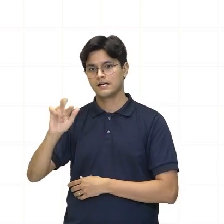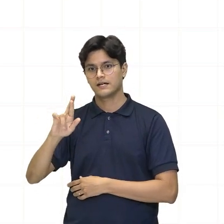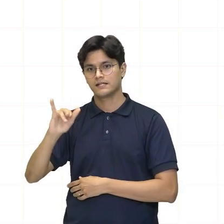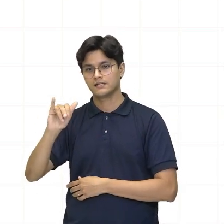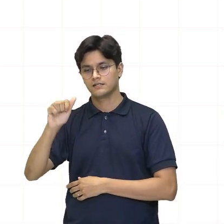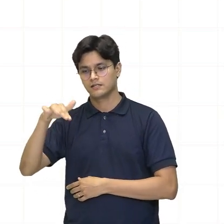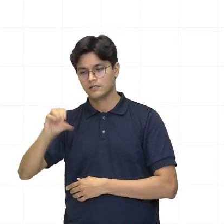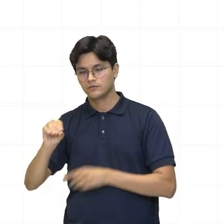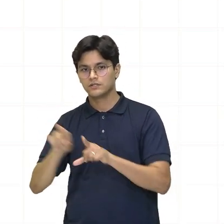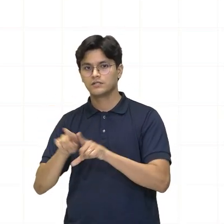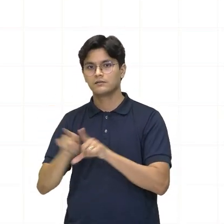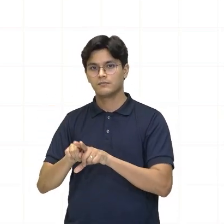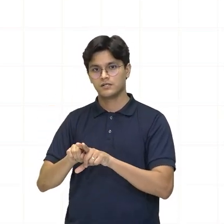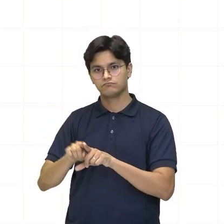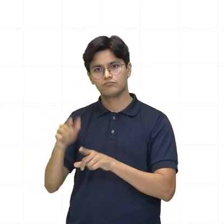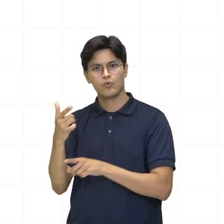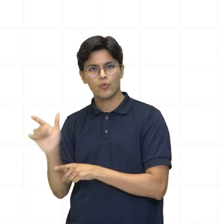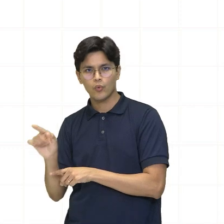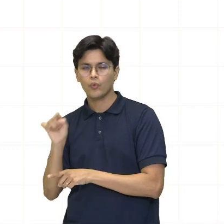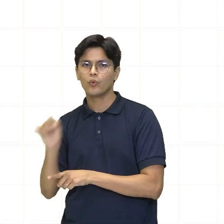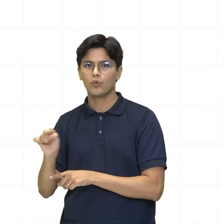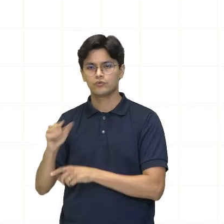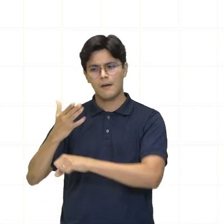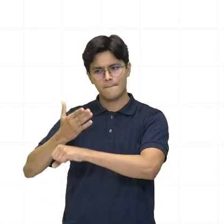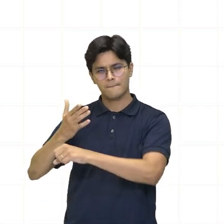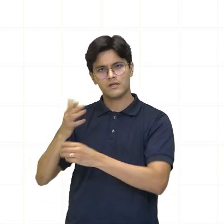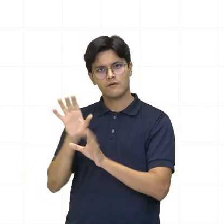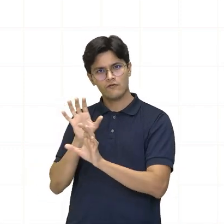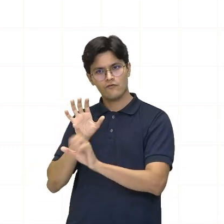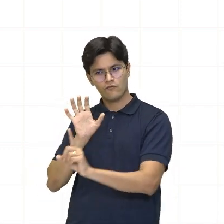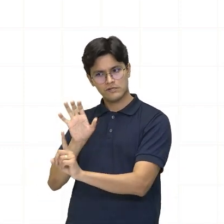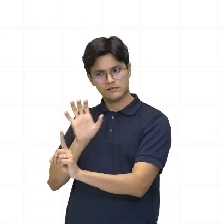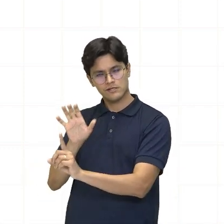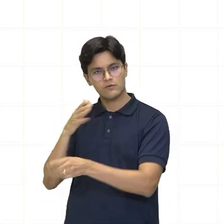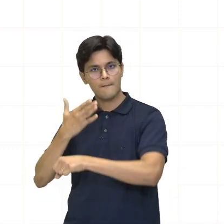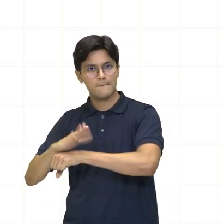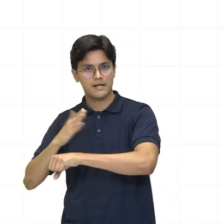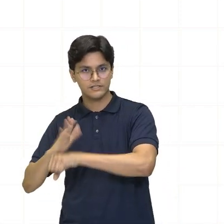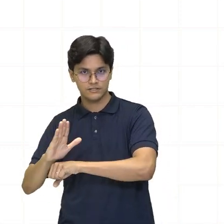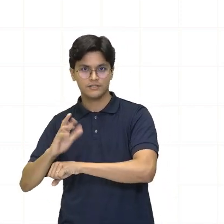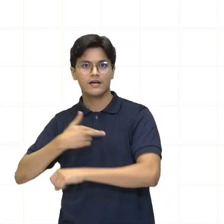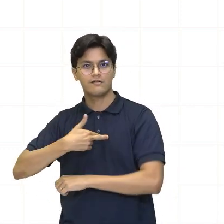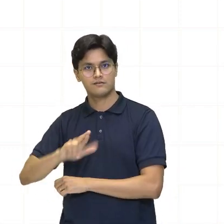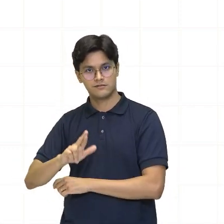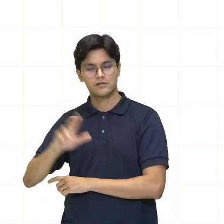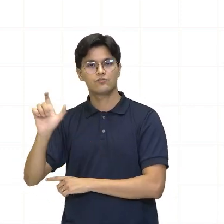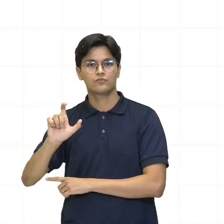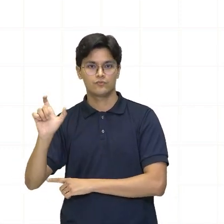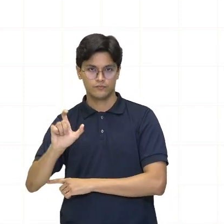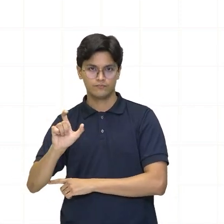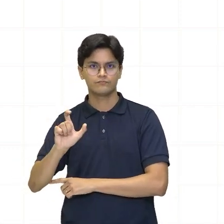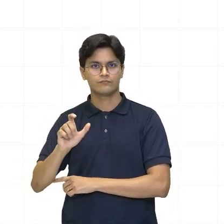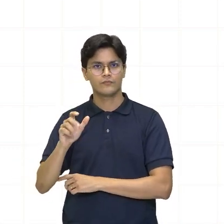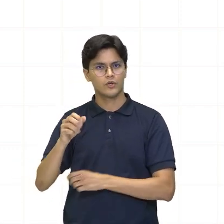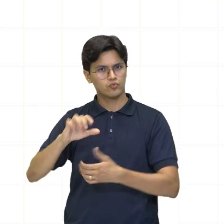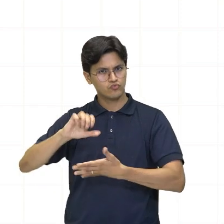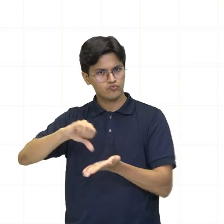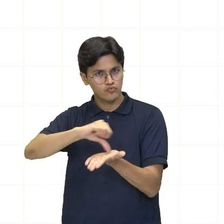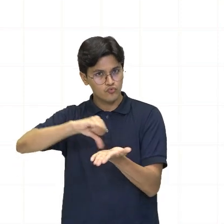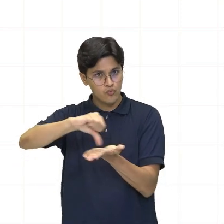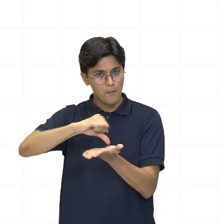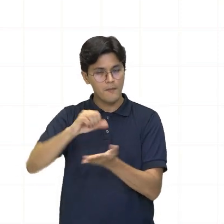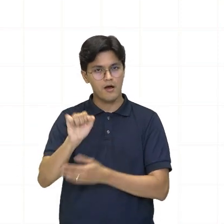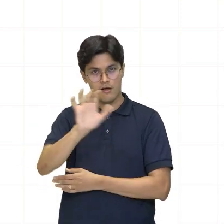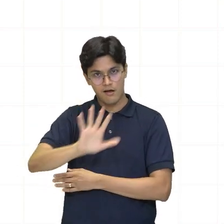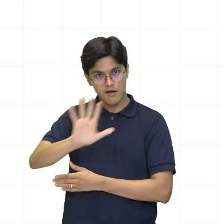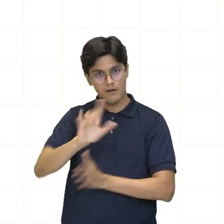próximo mapa, que nós temos aqui a região que vai ser justamente dominada pelos